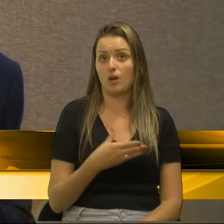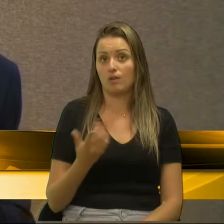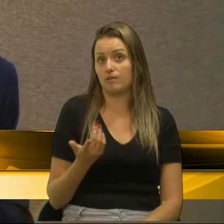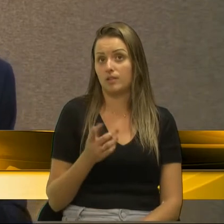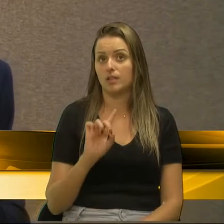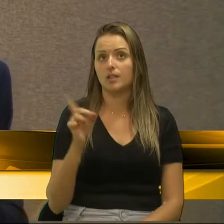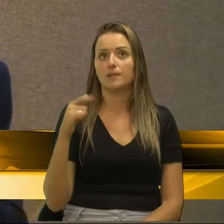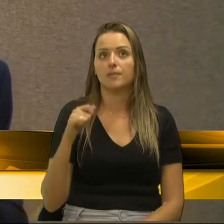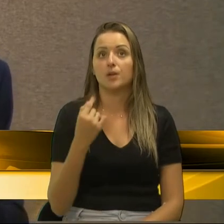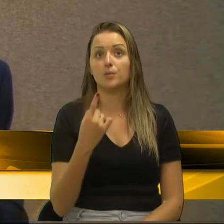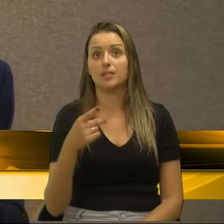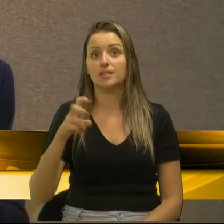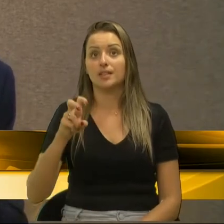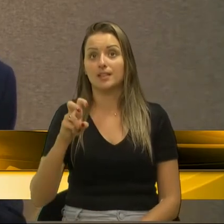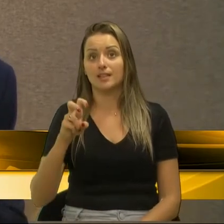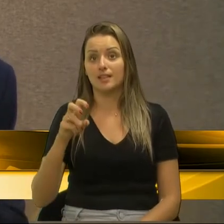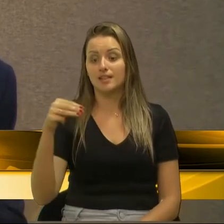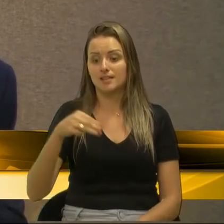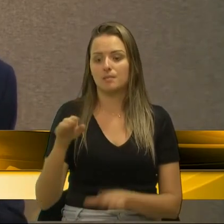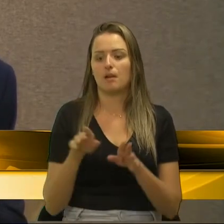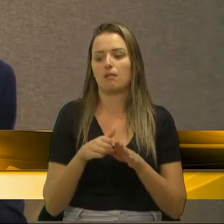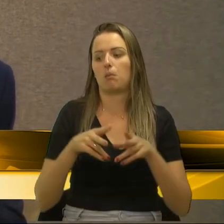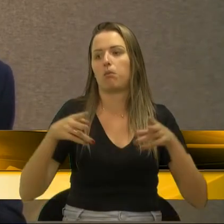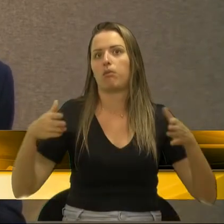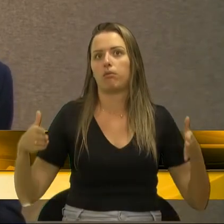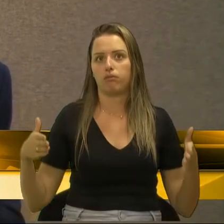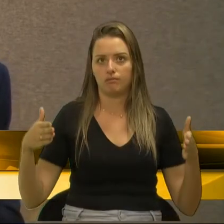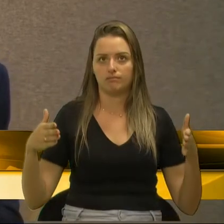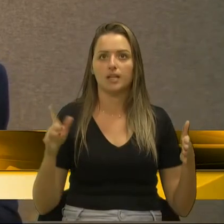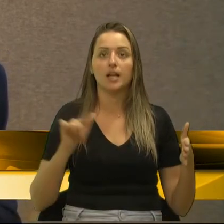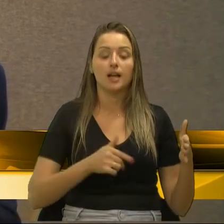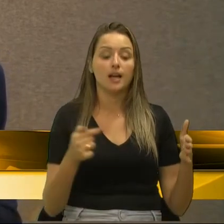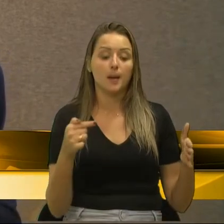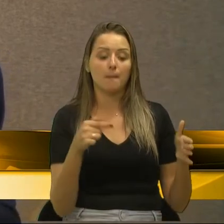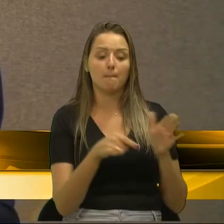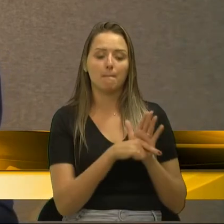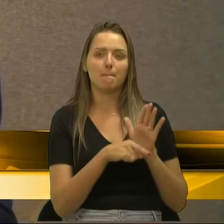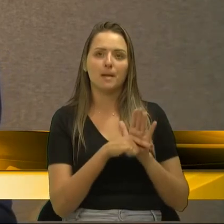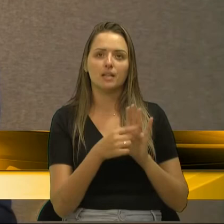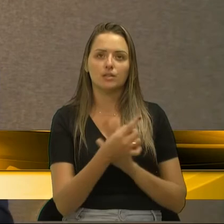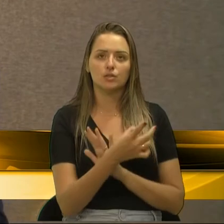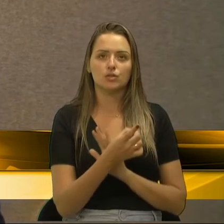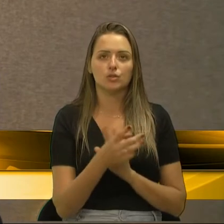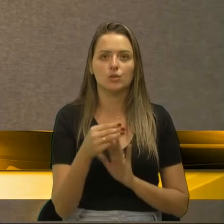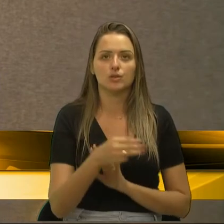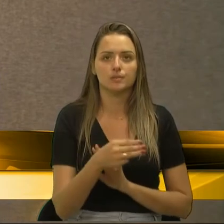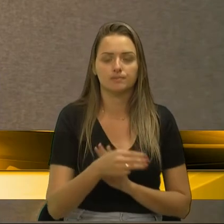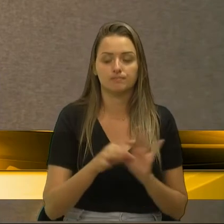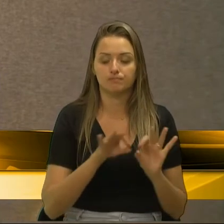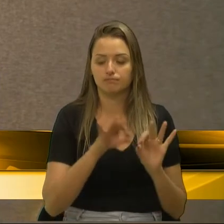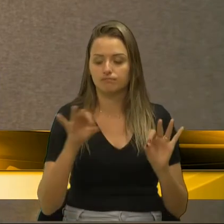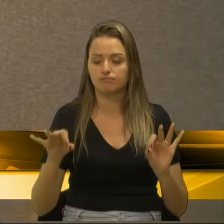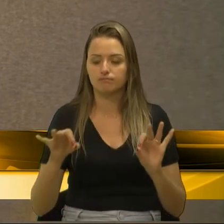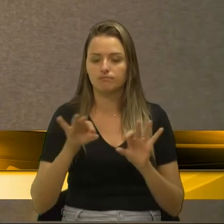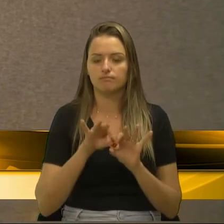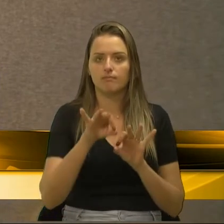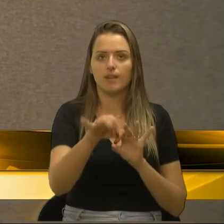os 15 metros, ela é uma rua antiga, com menos de 12 metros, então o trecho que ia ser